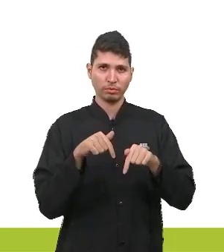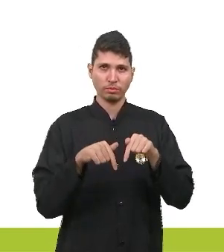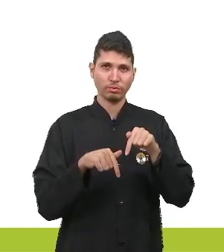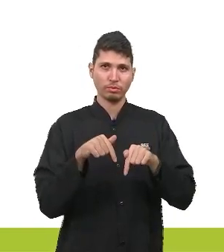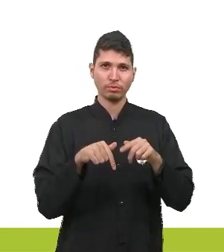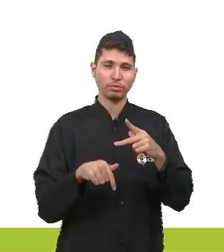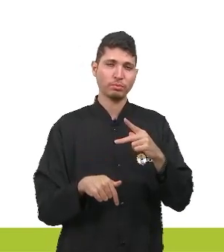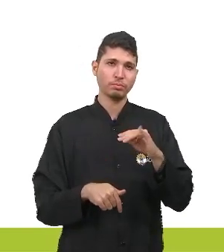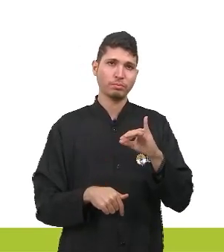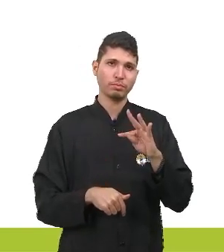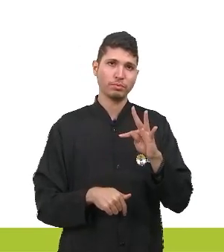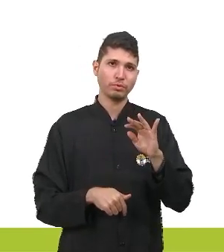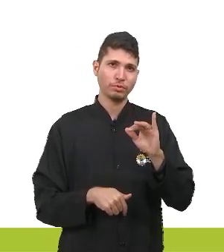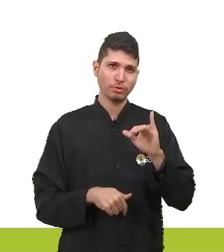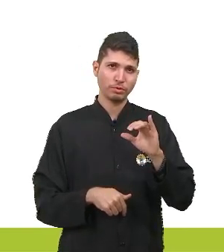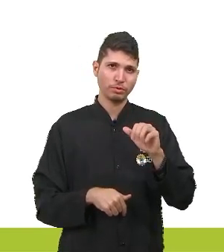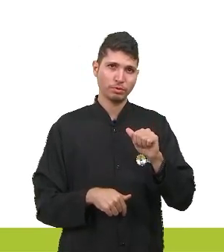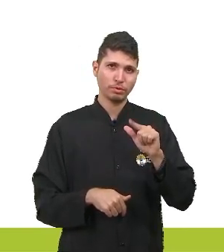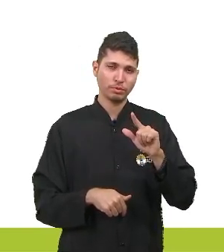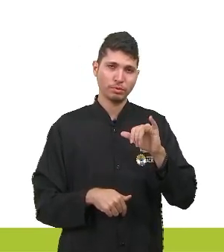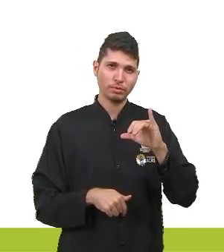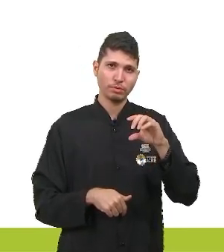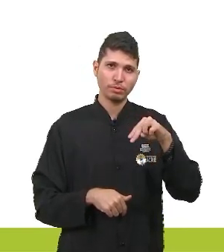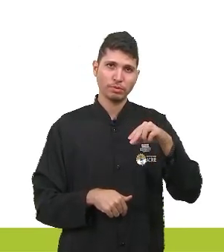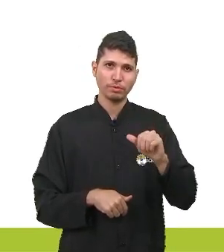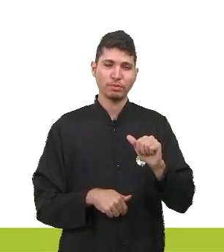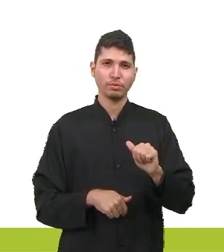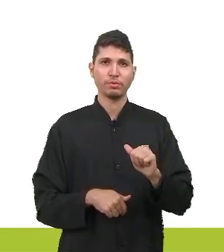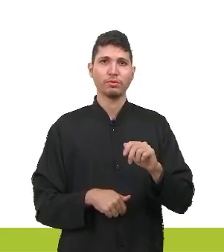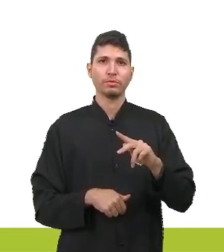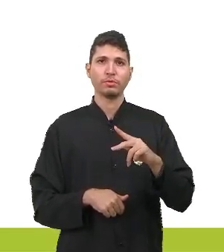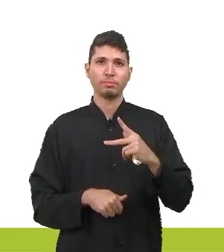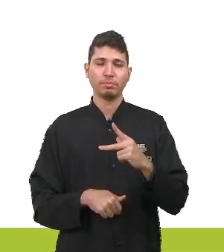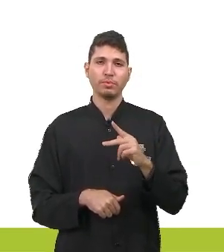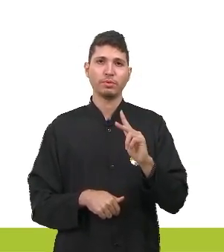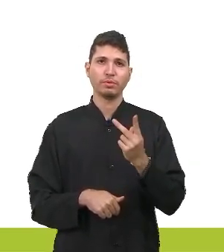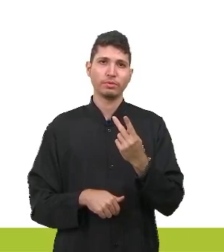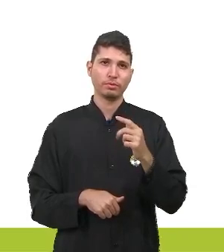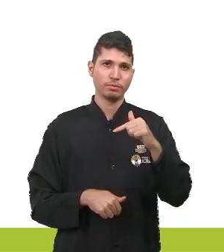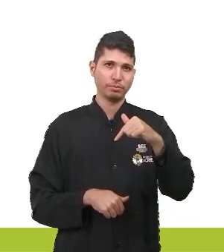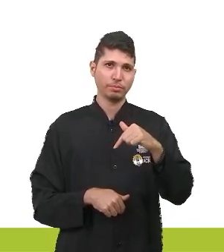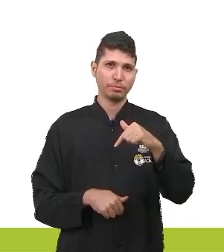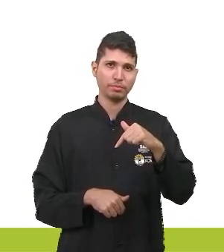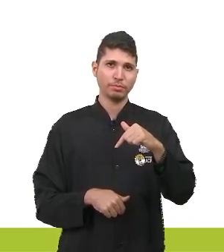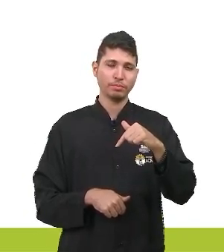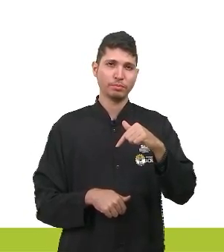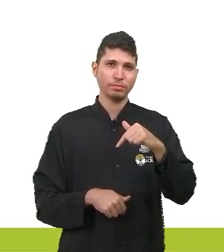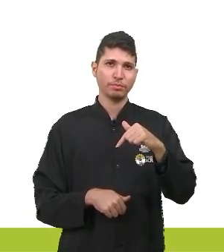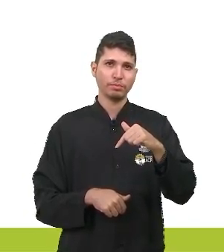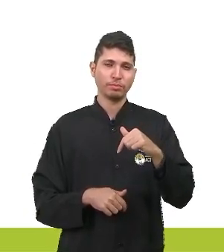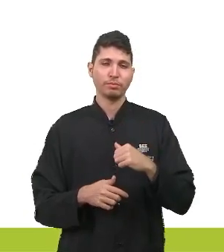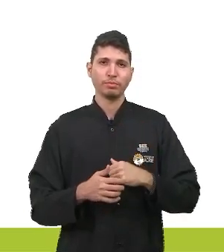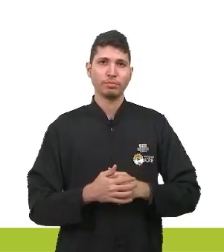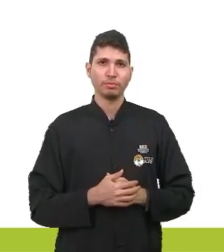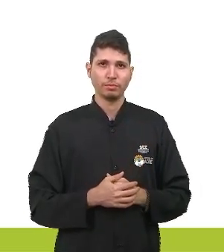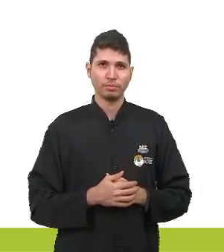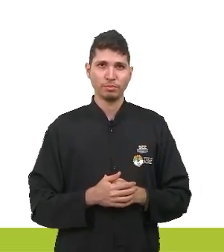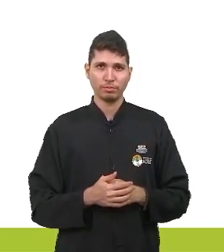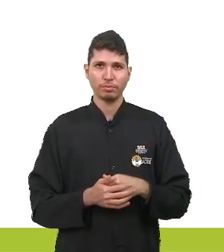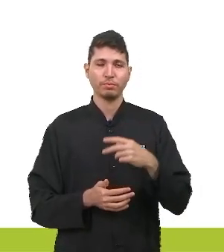pitialina digeriu aí o amido em pH 7. Então aí nós temos um pH